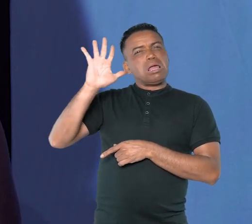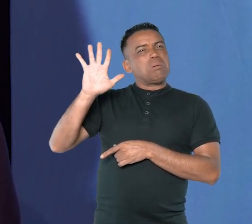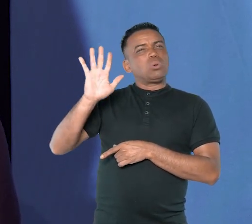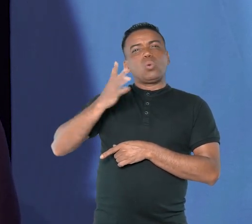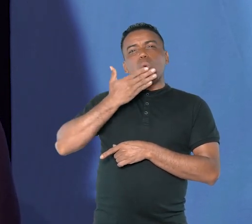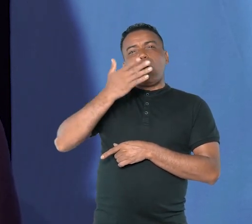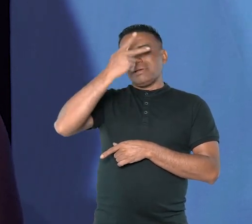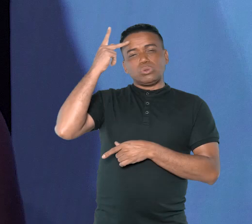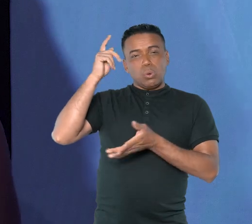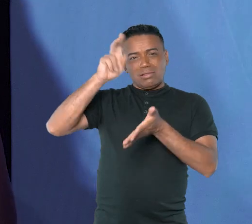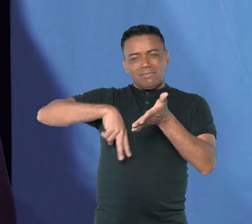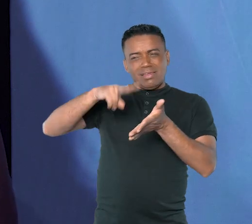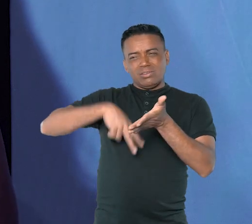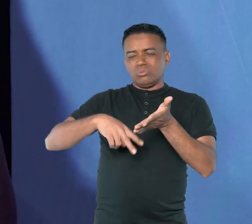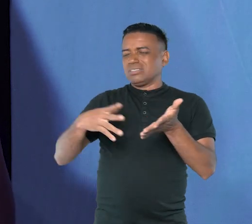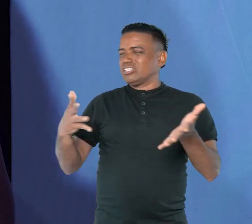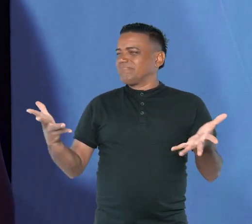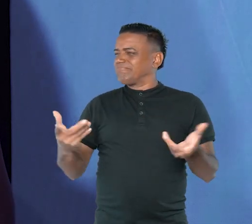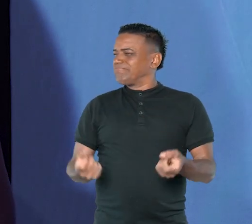tão incrível, assim, tão